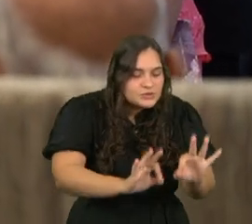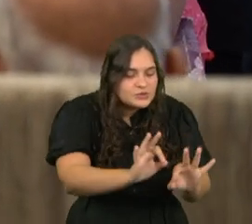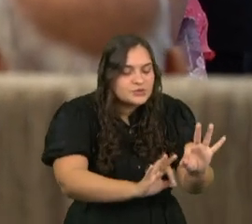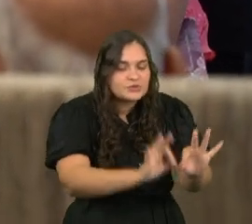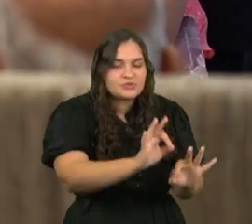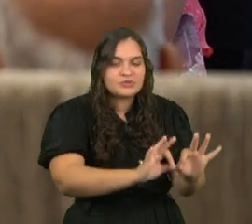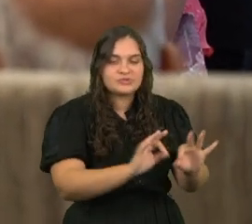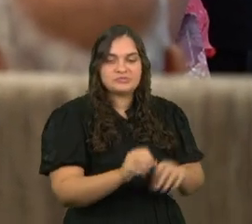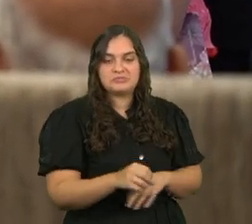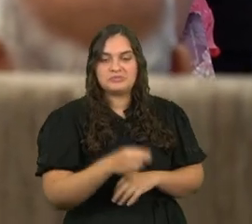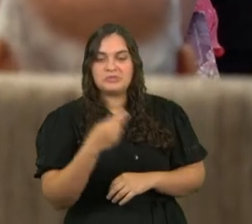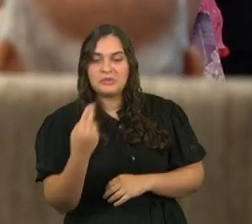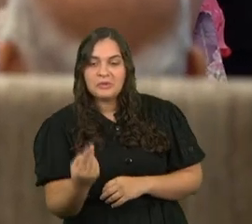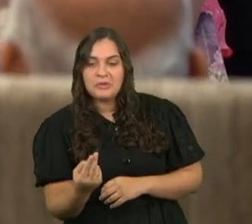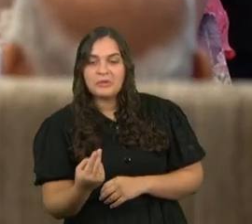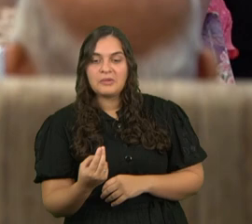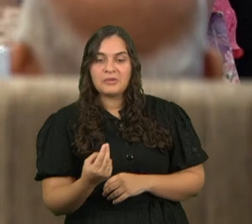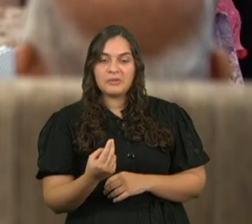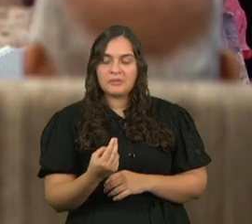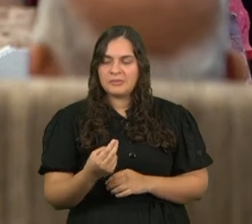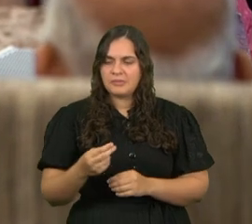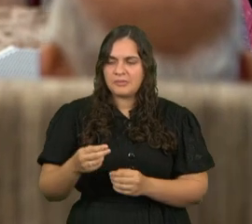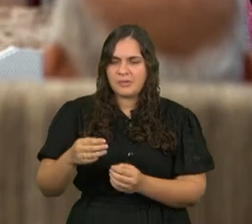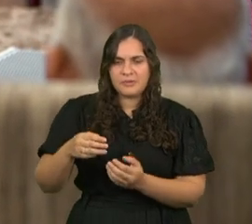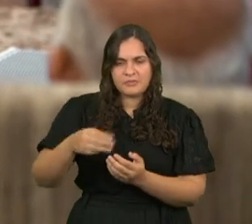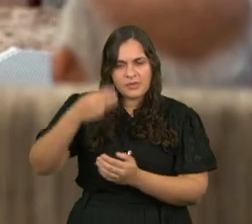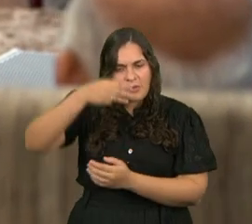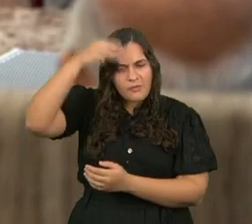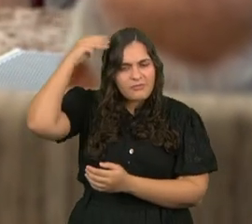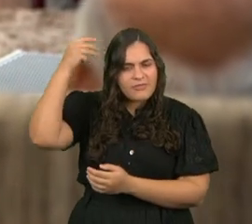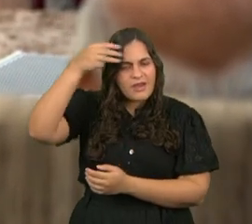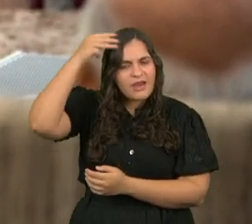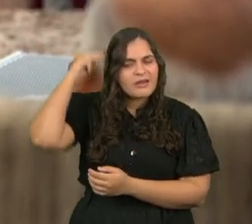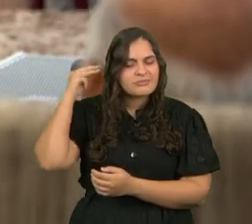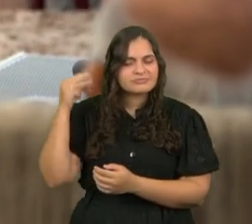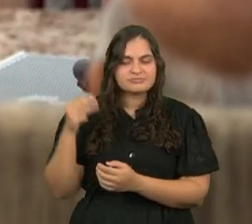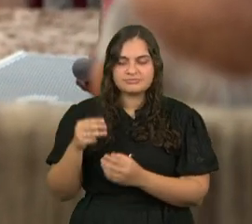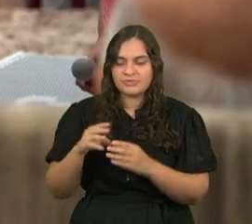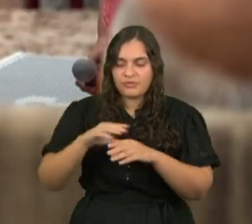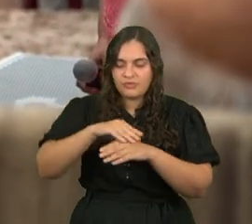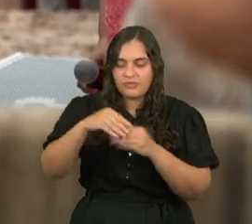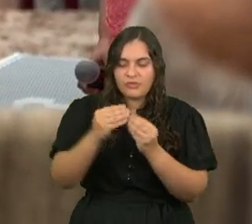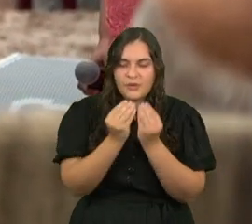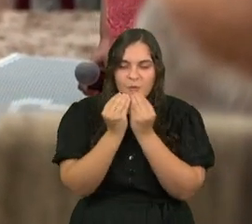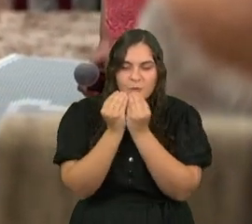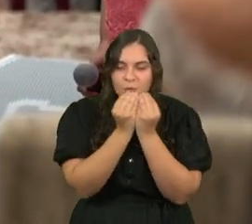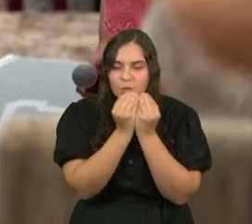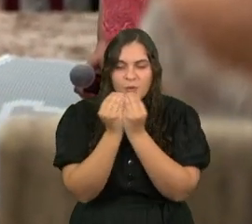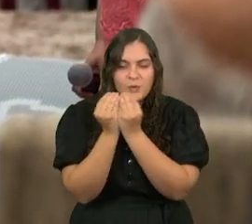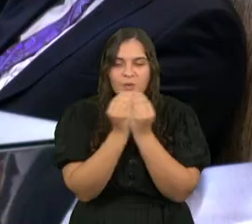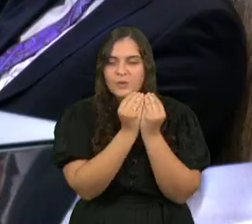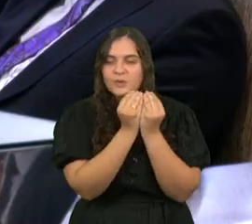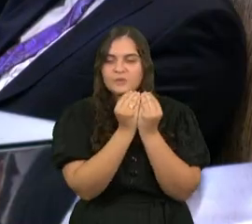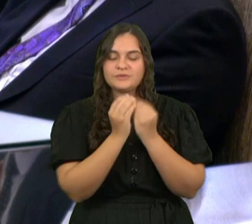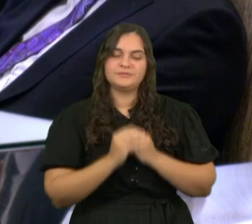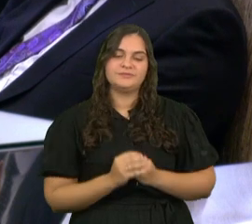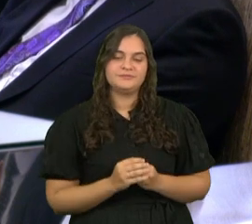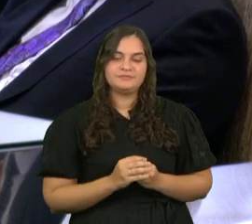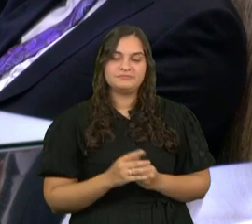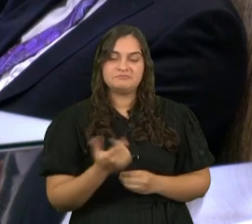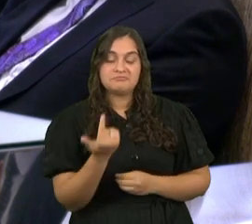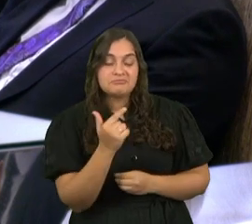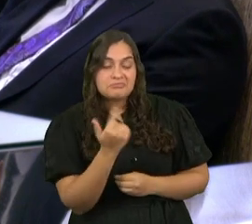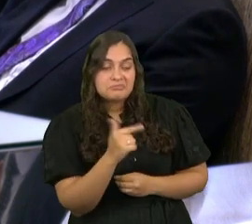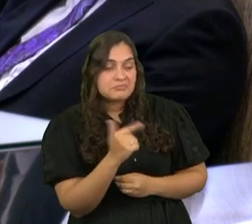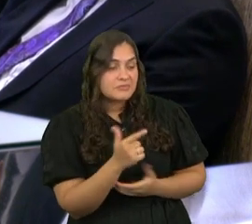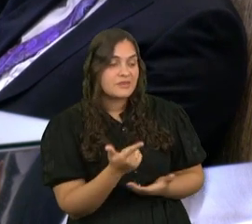irmã pegava e colocava um papel para usar como gaita no culto doméstico, porque a gente não tinha dinheiro para comprar gaita, mas saía